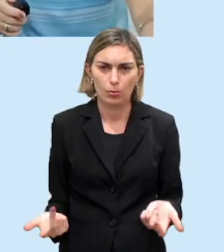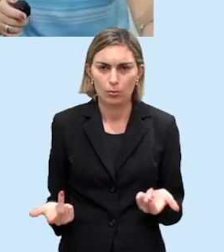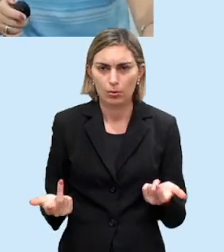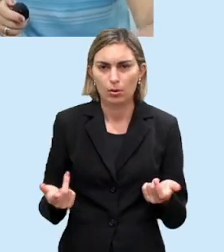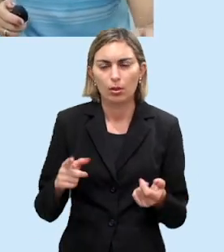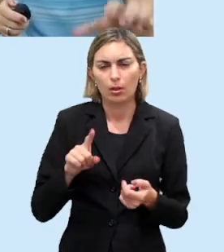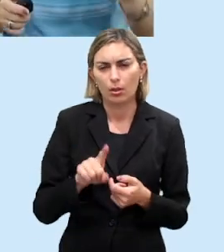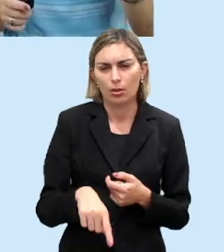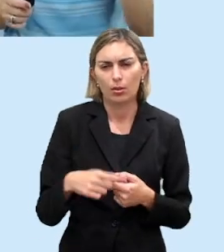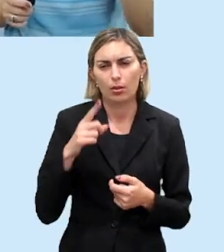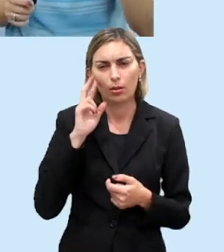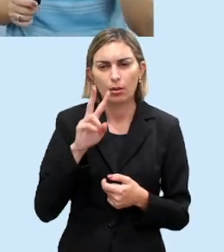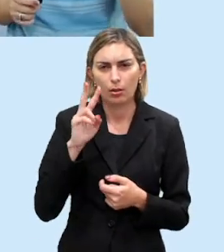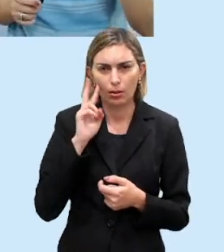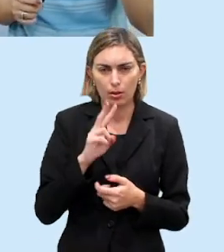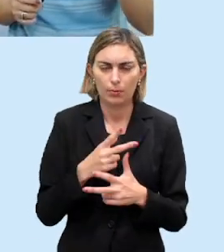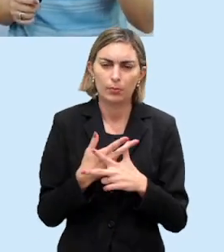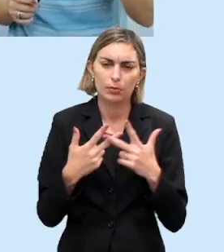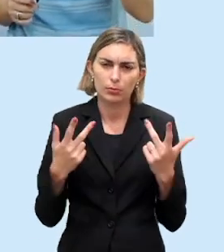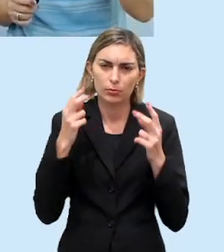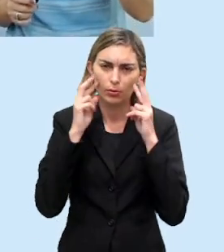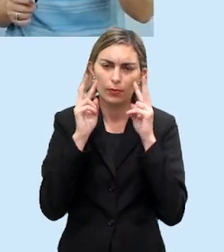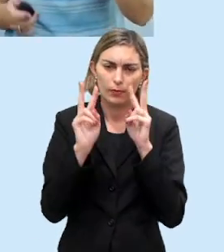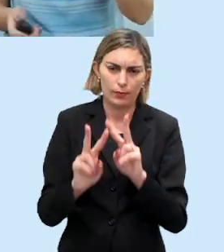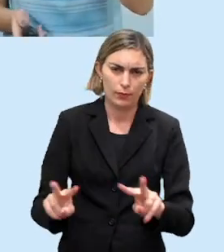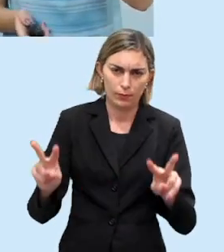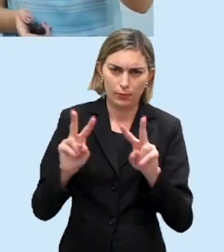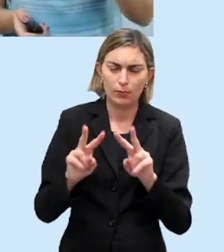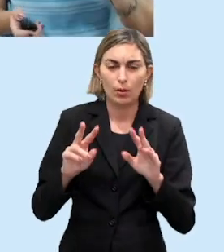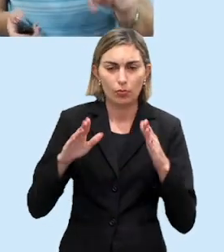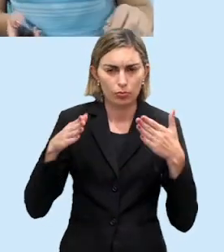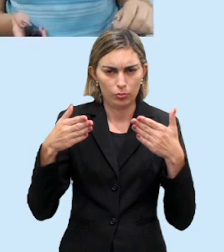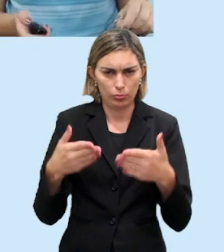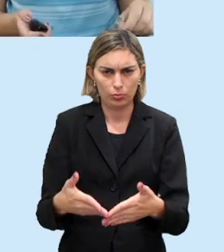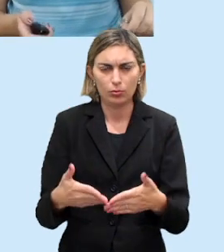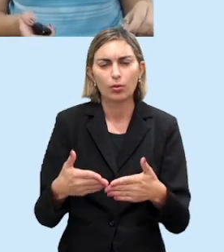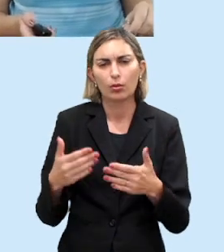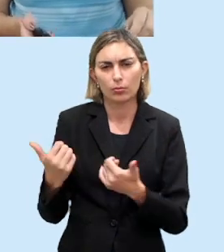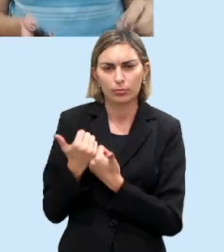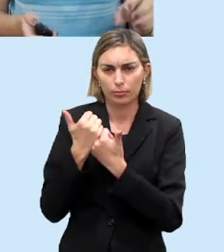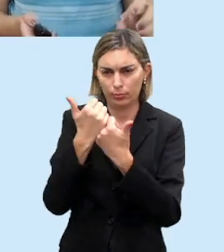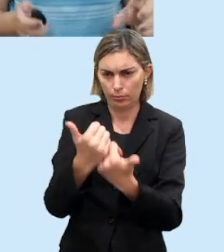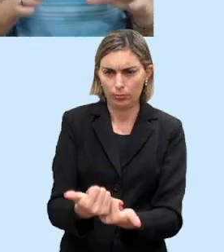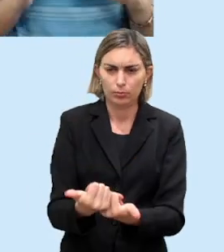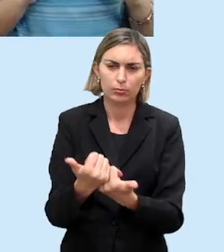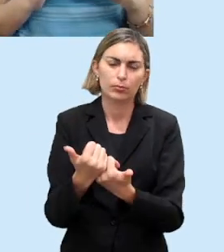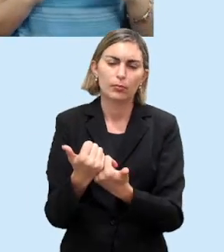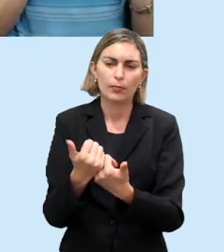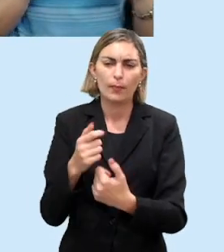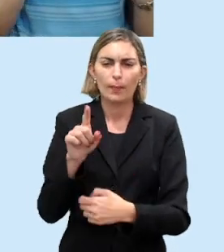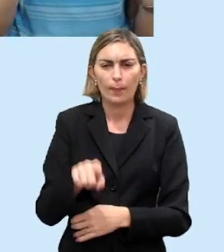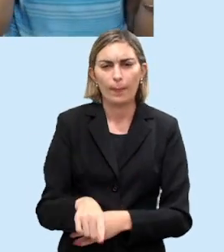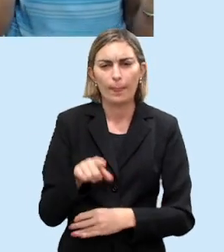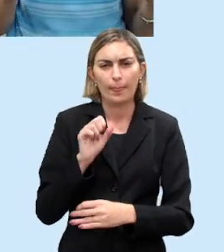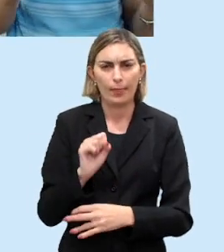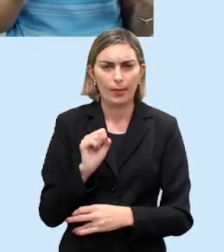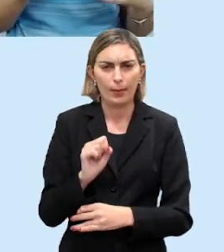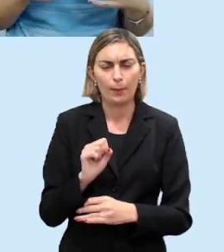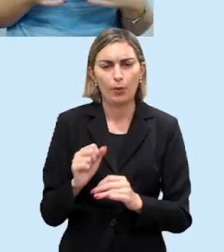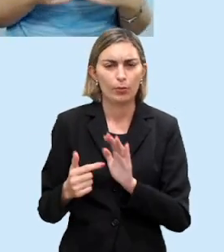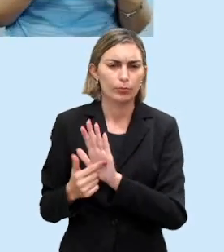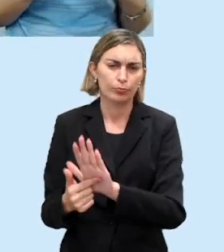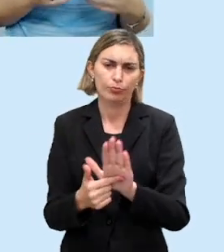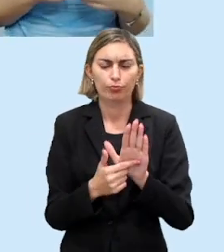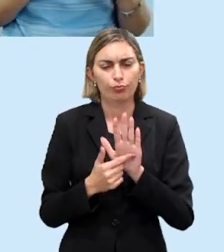aí lembrem que quando a gente olha de forma específica para este representante, não é, ele pode se manifestar